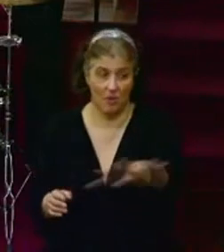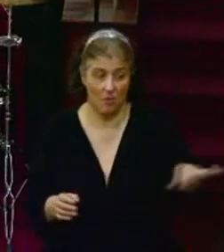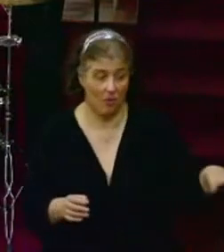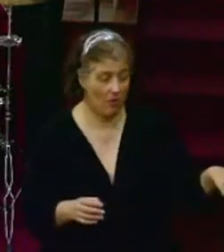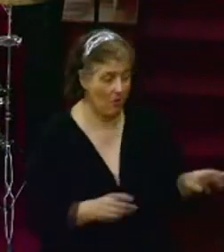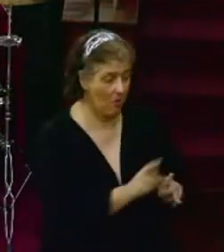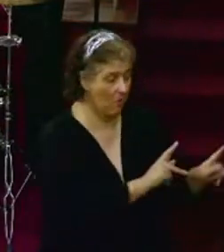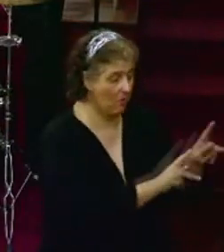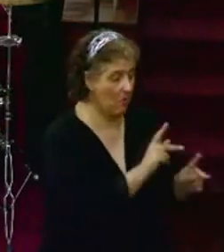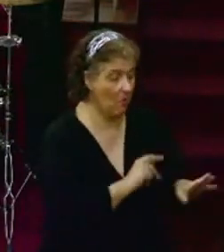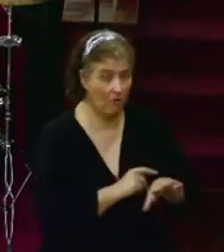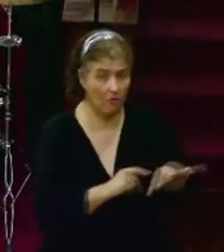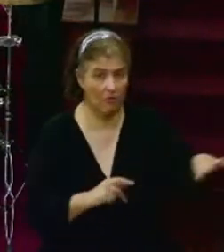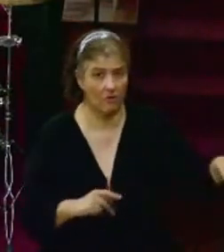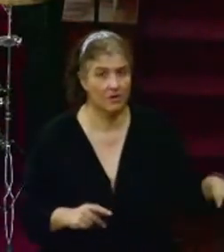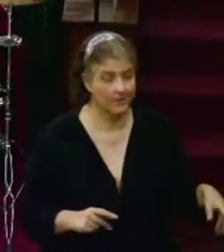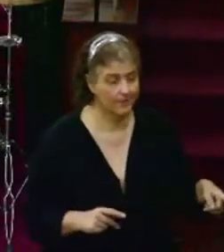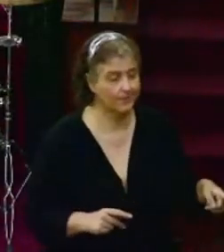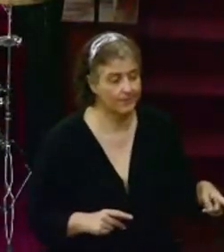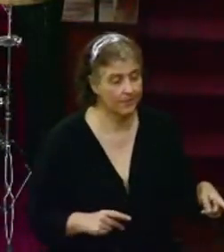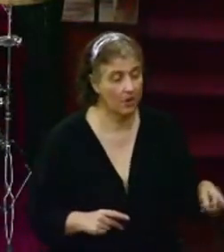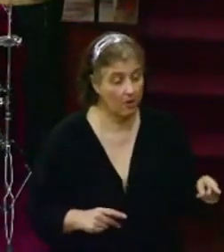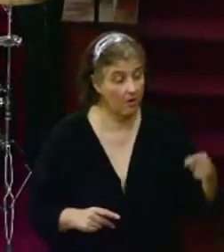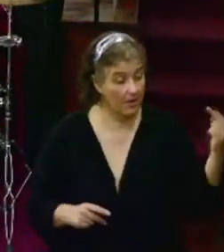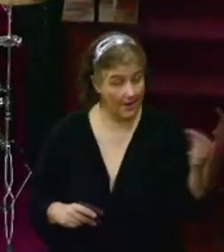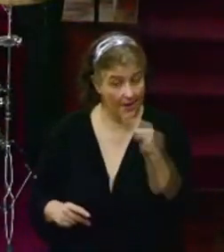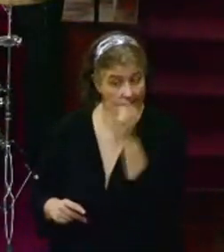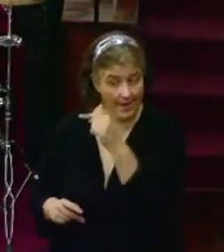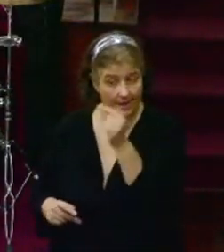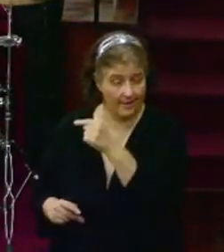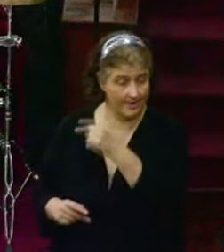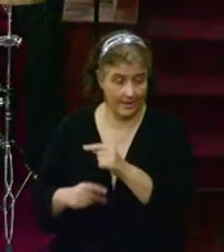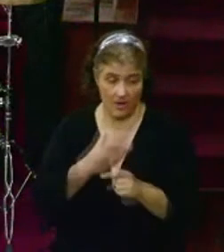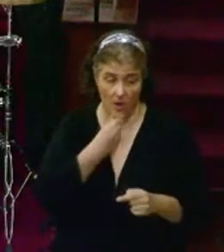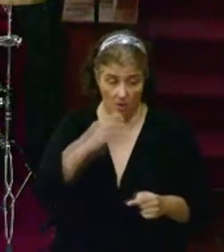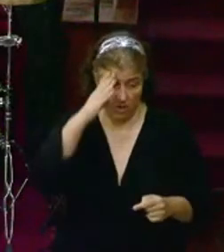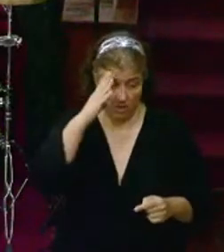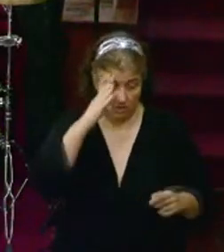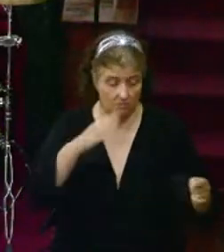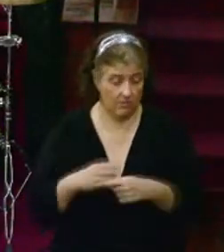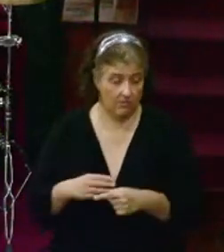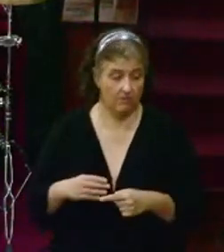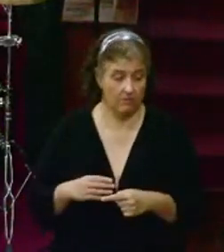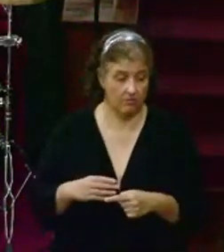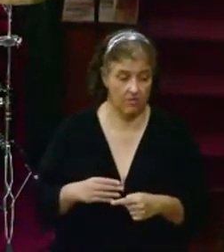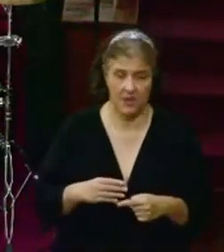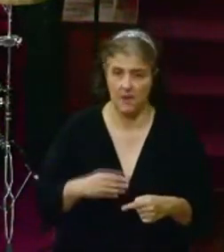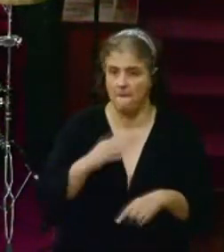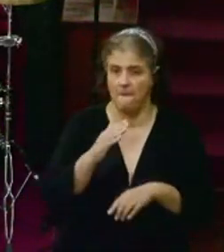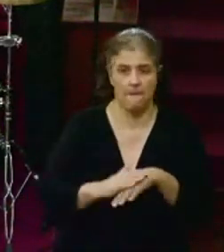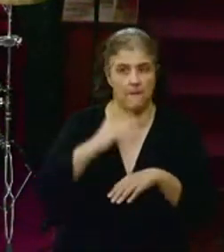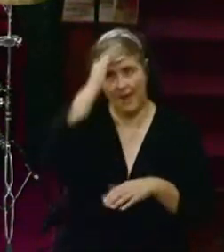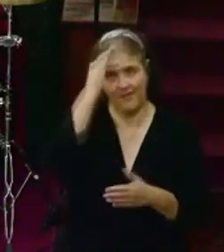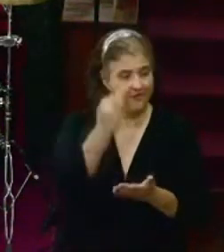E voltando-se para o povo, o acompanhava dizendo: afirmo-vos que nem mesmo em Israel achei fé